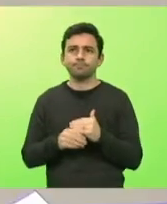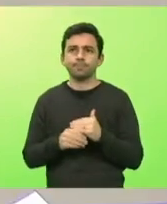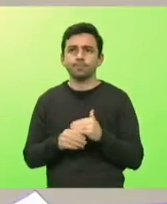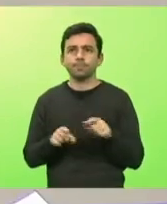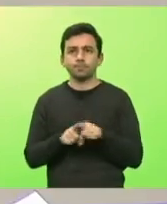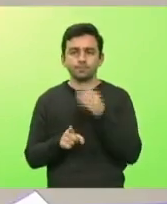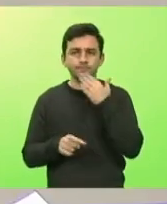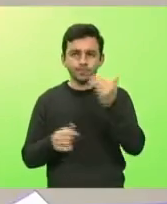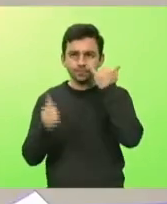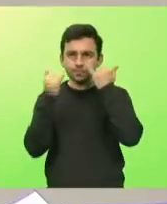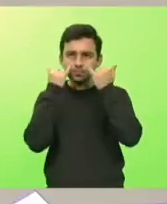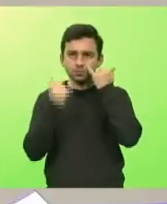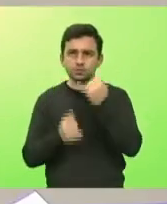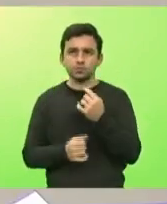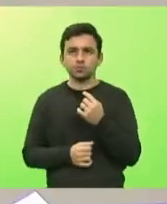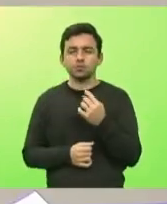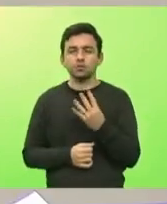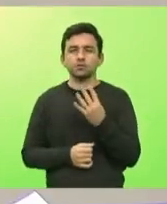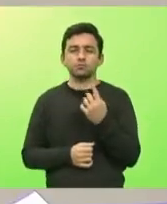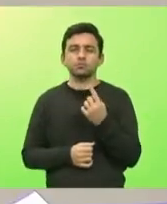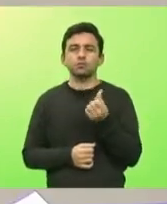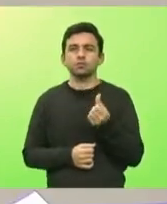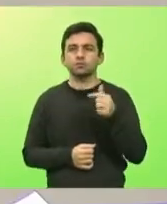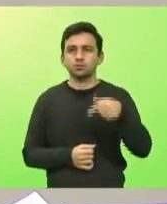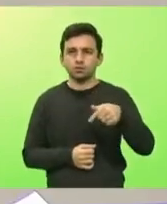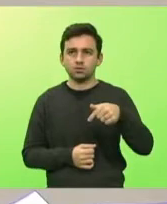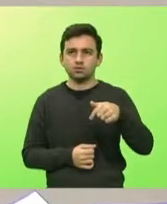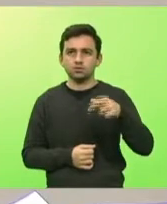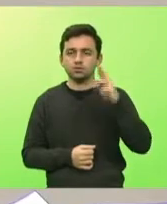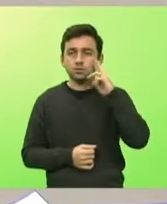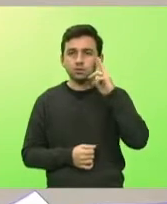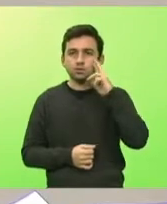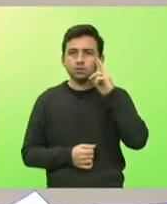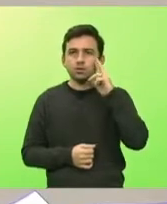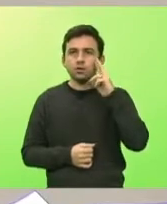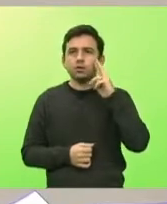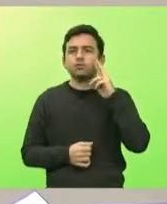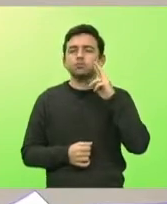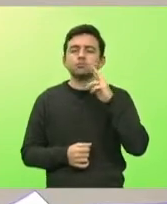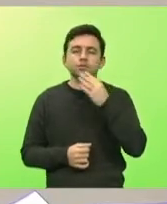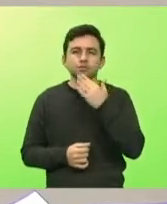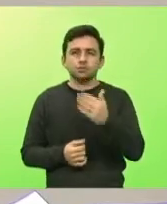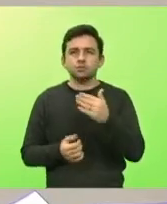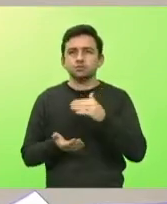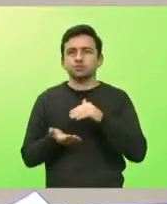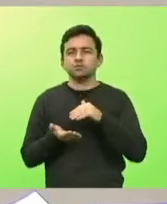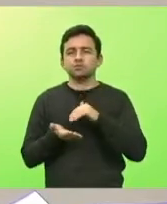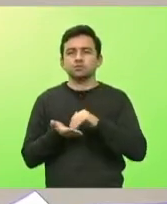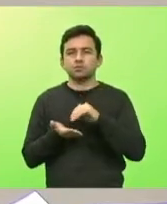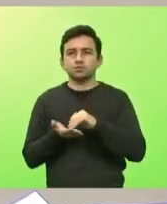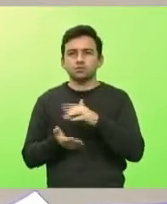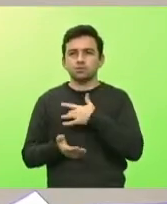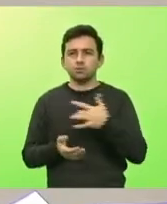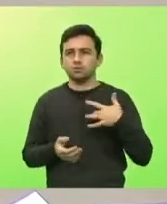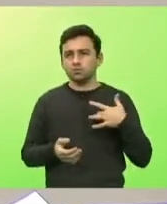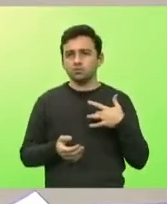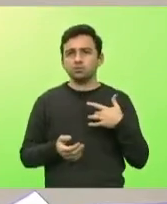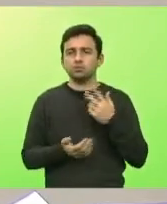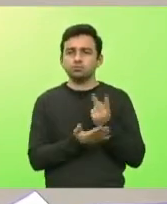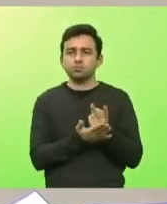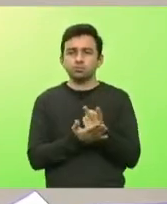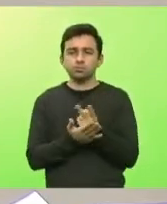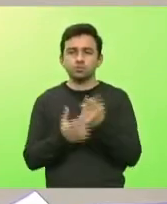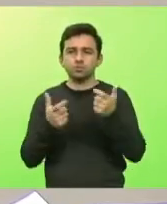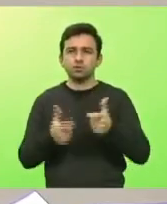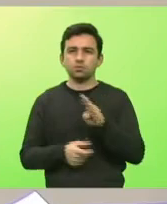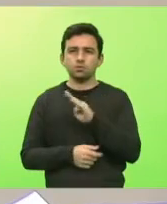Pedido de informação 467, autoria deputado Ricardo Alba, solicitando ao secretário de Estado da Saúde informações acerca dos leitos de UTIs do município de